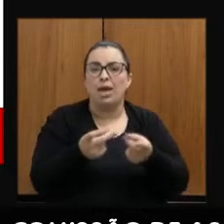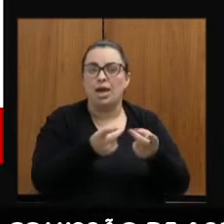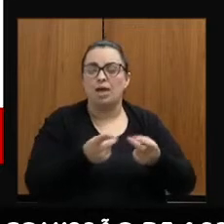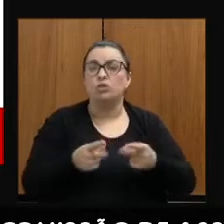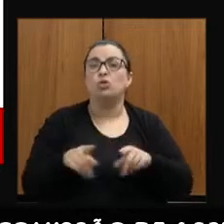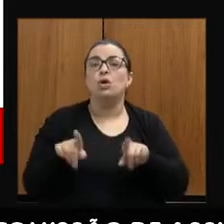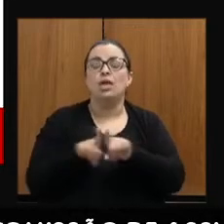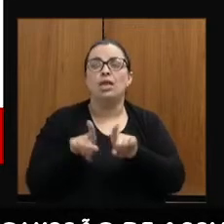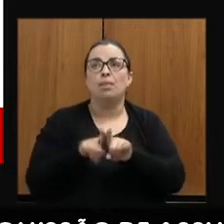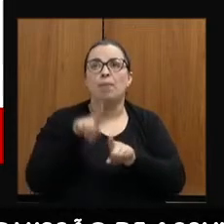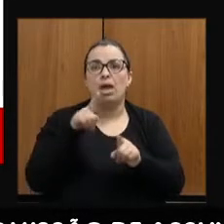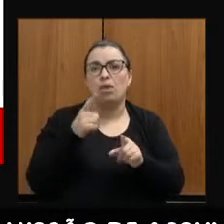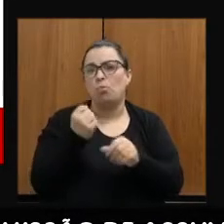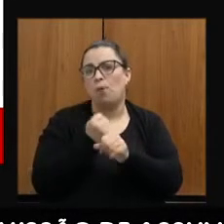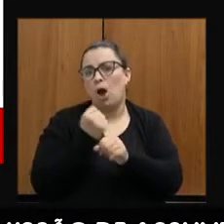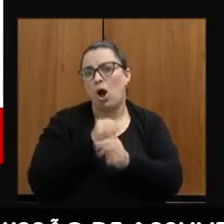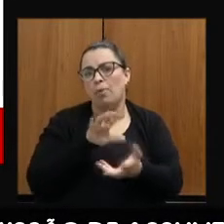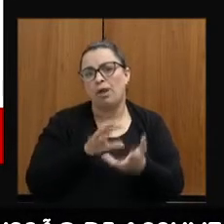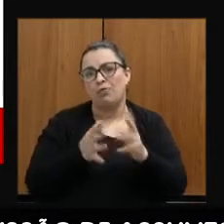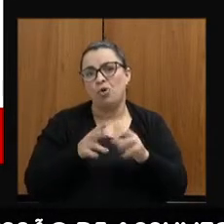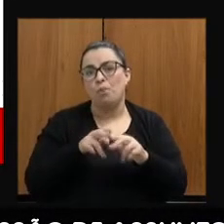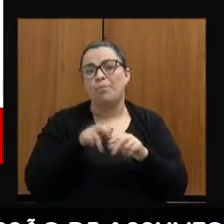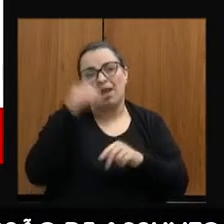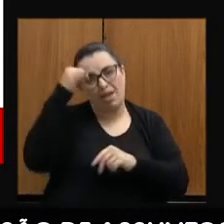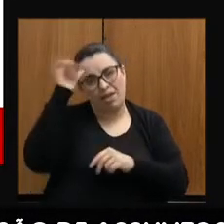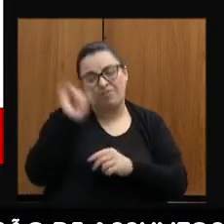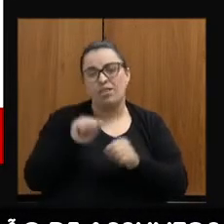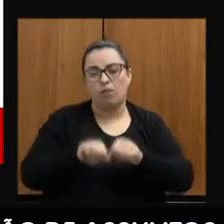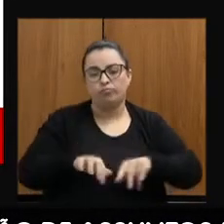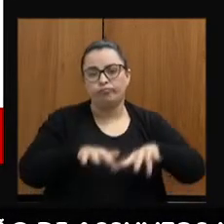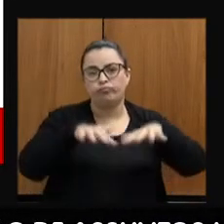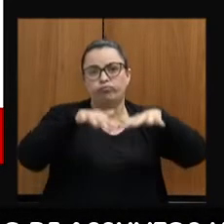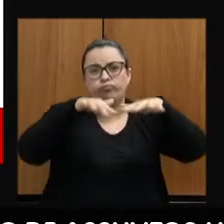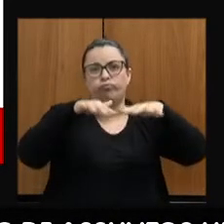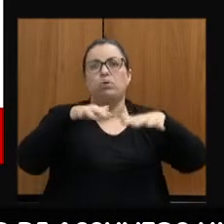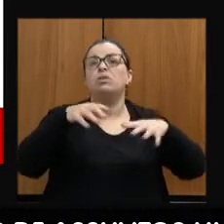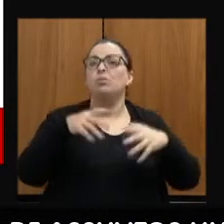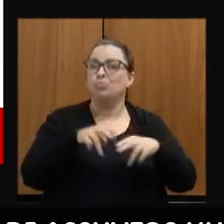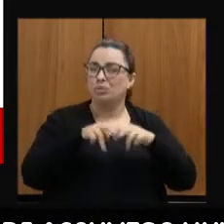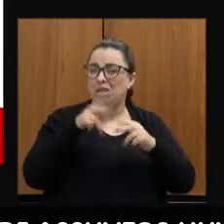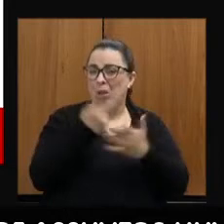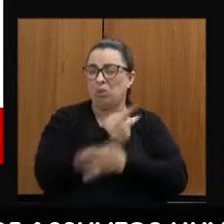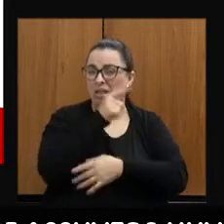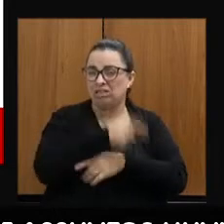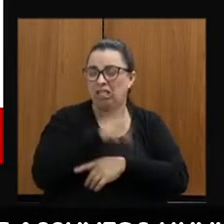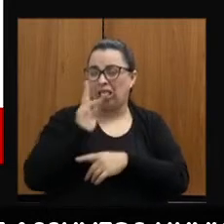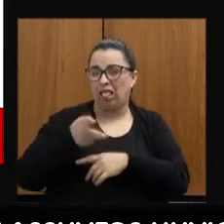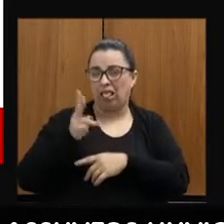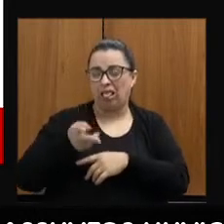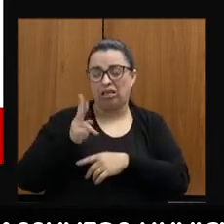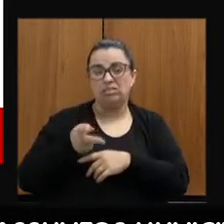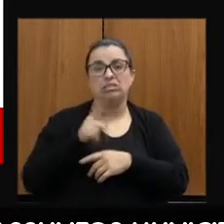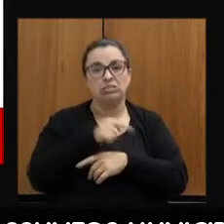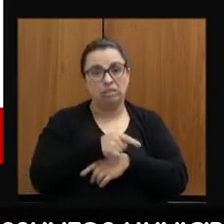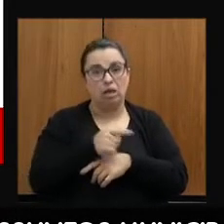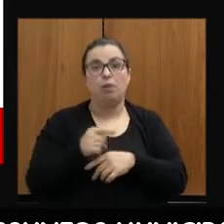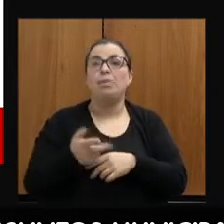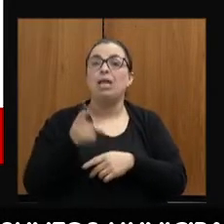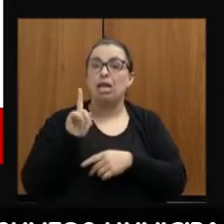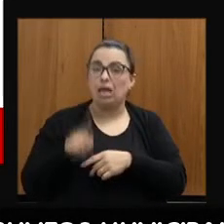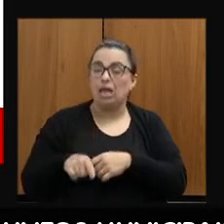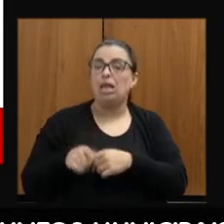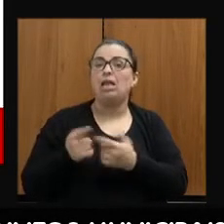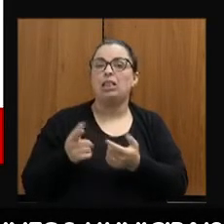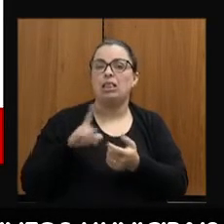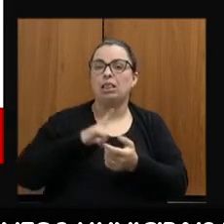daquelas obras de Enchente que assolam a região constantemente e que constam como obrigação da concessionária